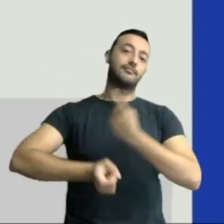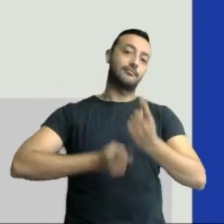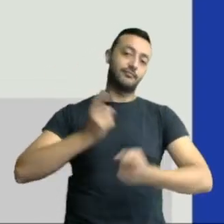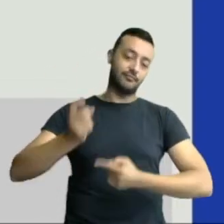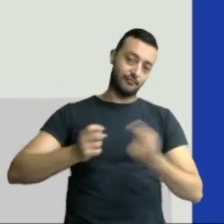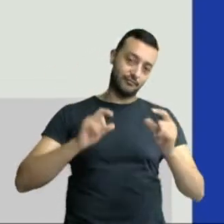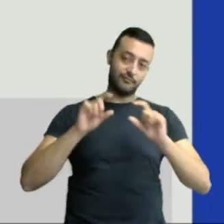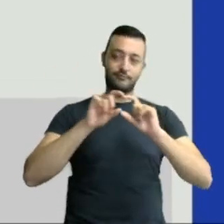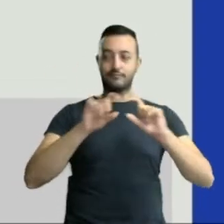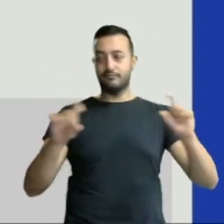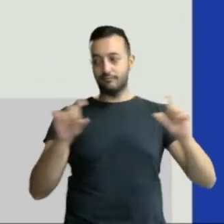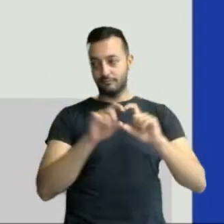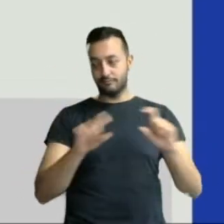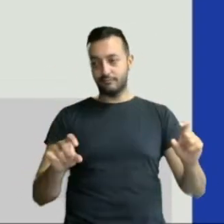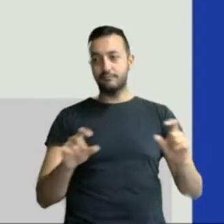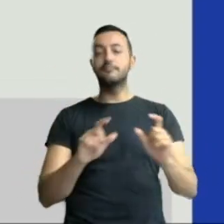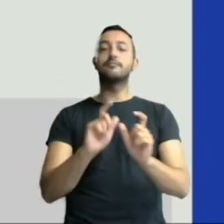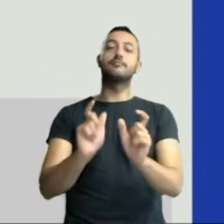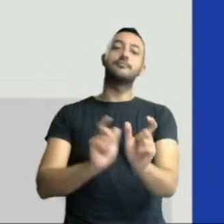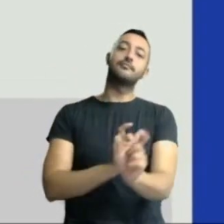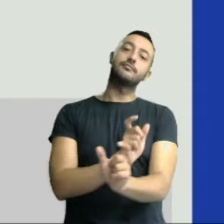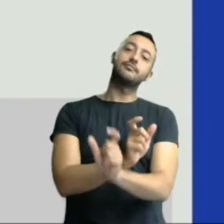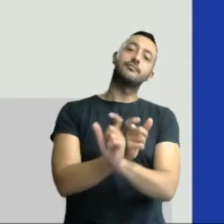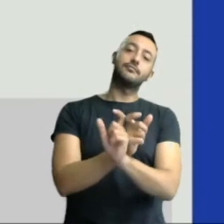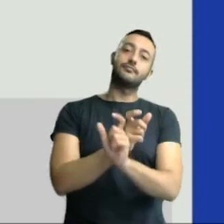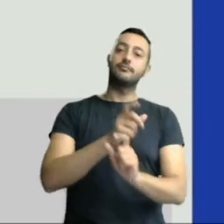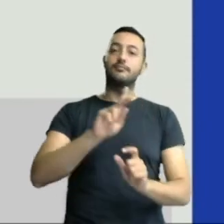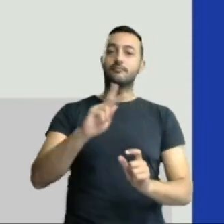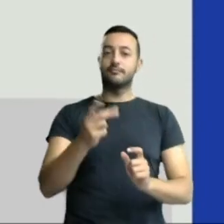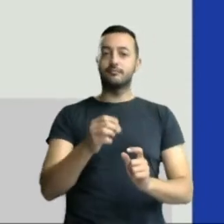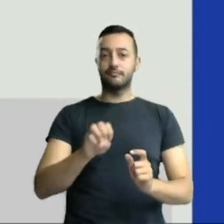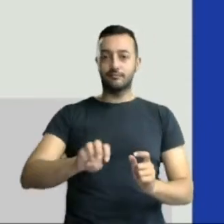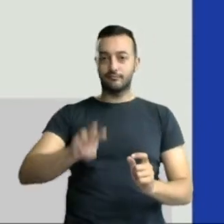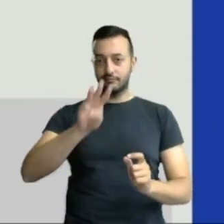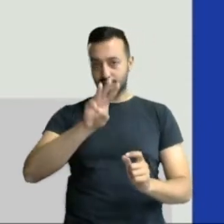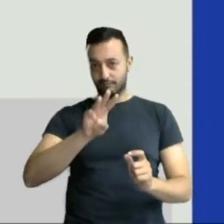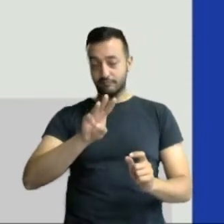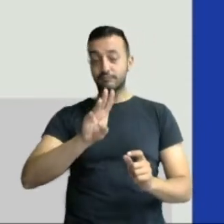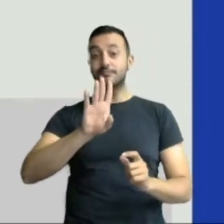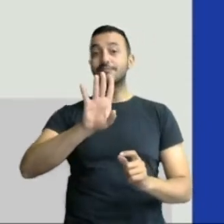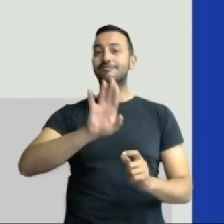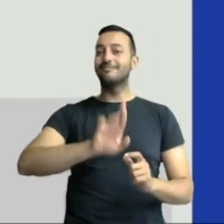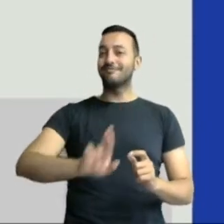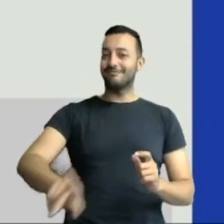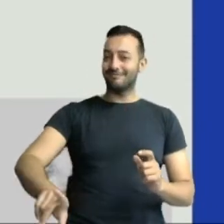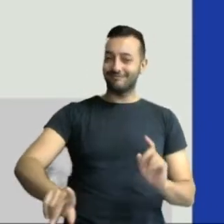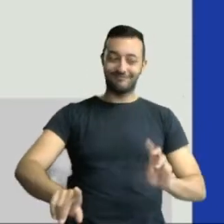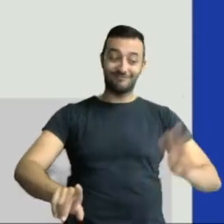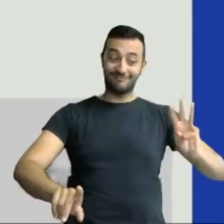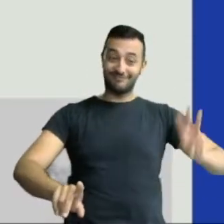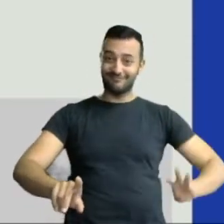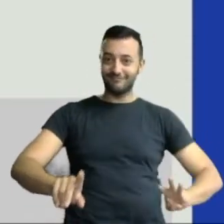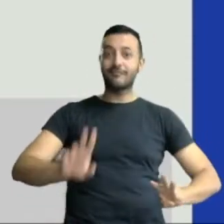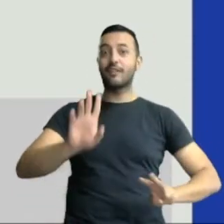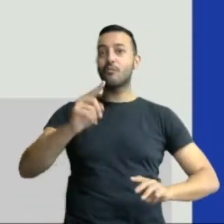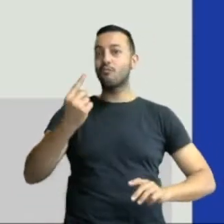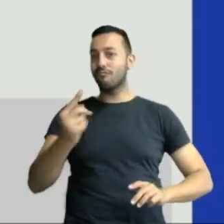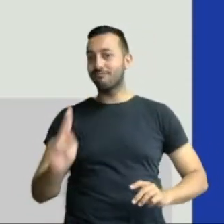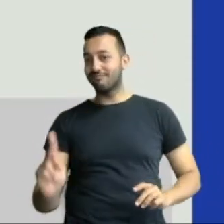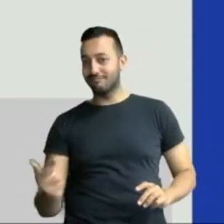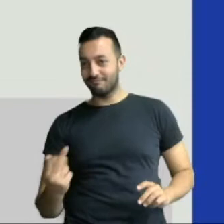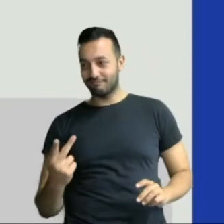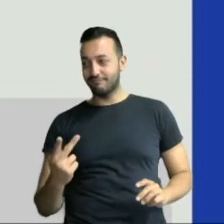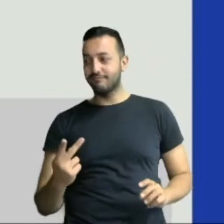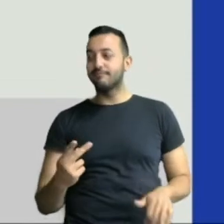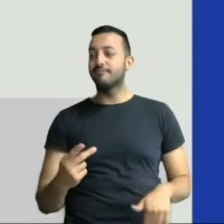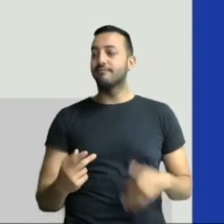são formadas com o pronome interrogativo how, que é a exceção dos demais, certo? Então temos